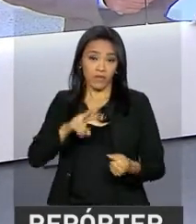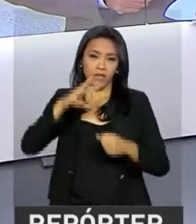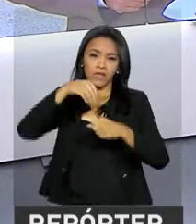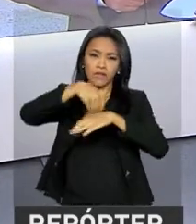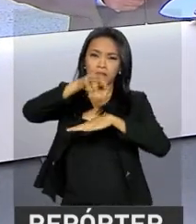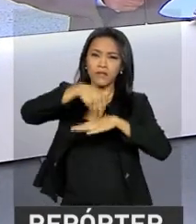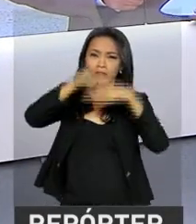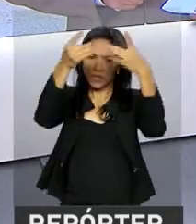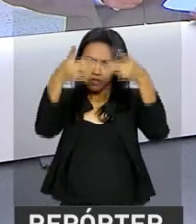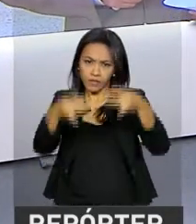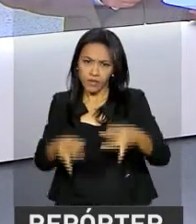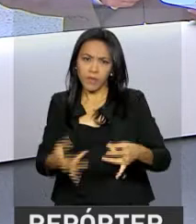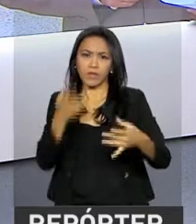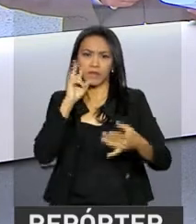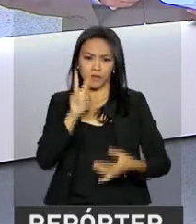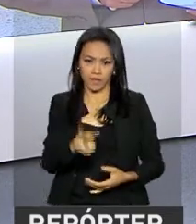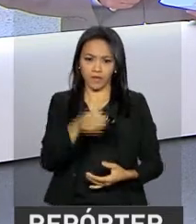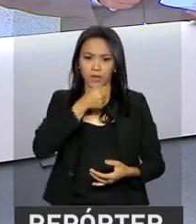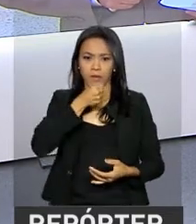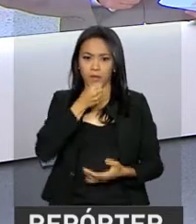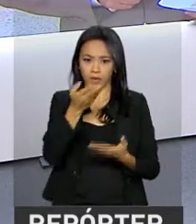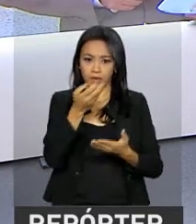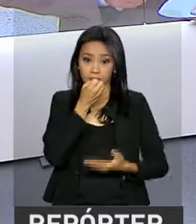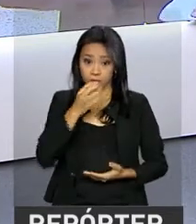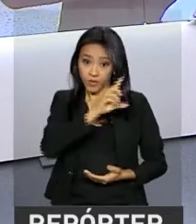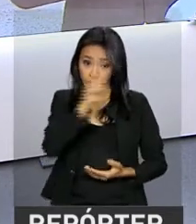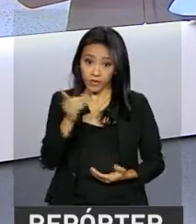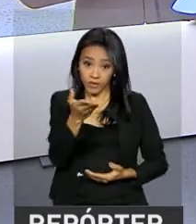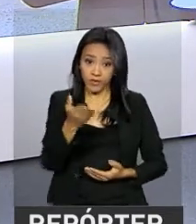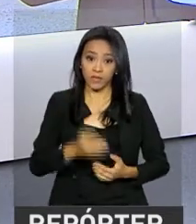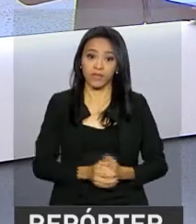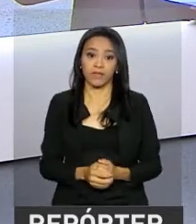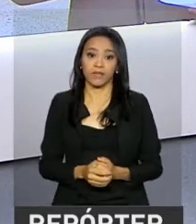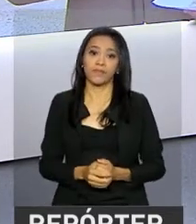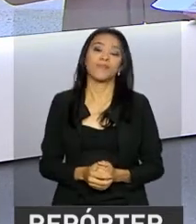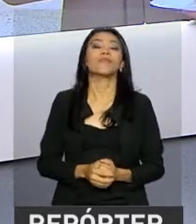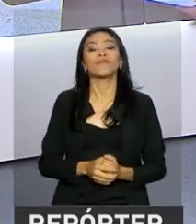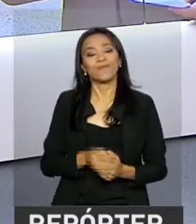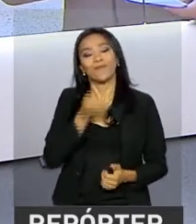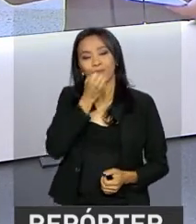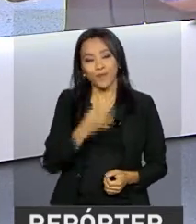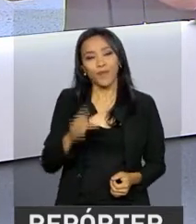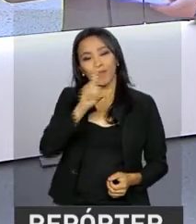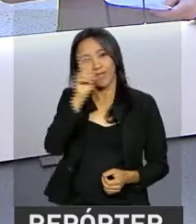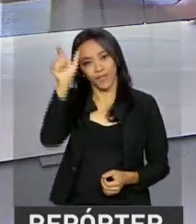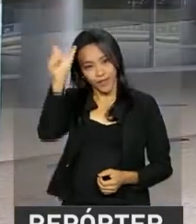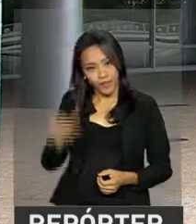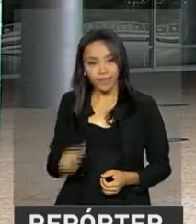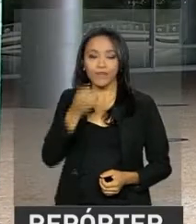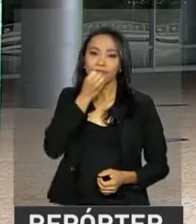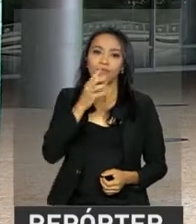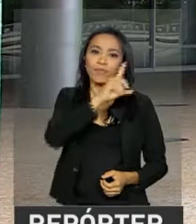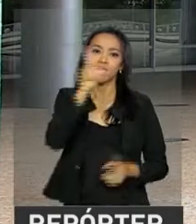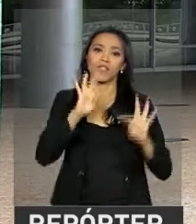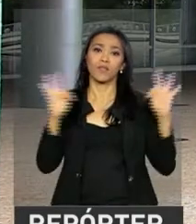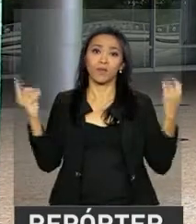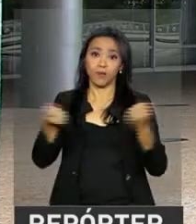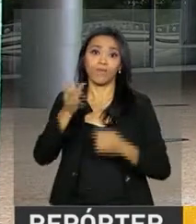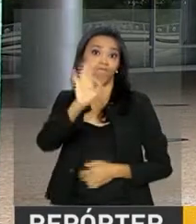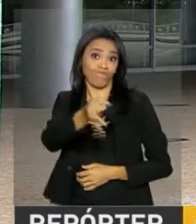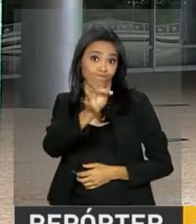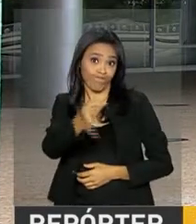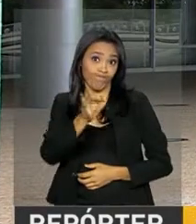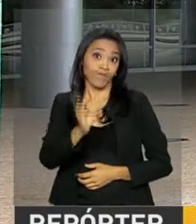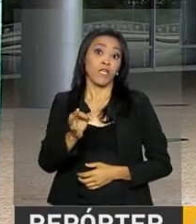sobre esse assunto o jp bom dia pra você olhando bom dia pra você também o dia todos é isso mesmo final de semana foi